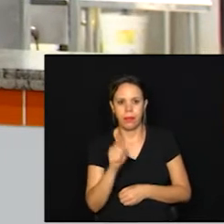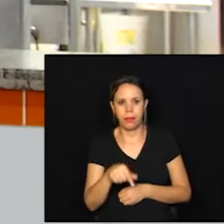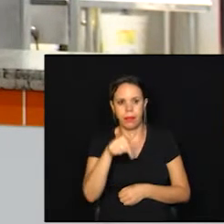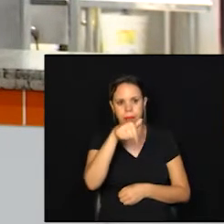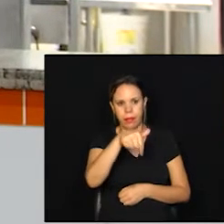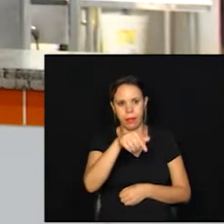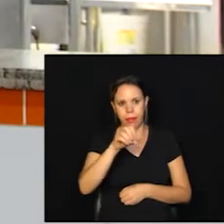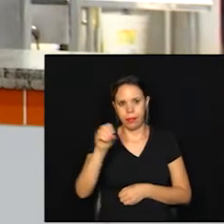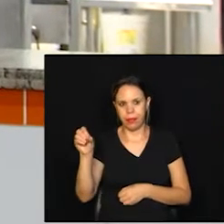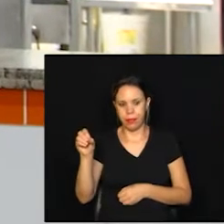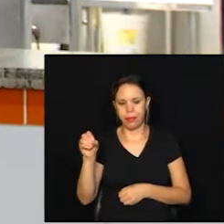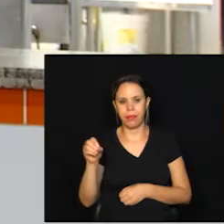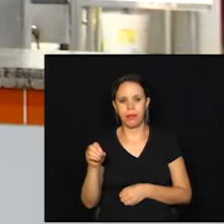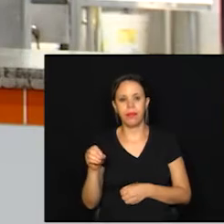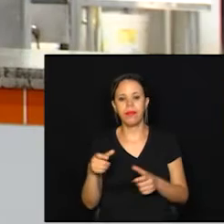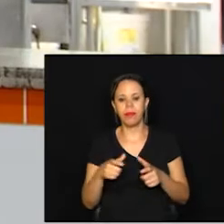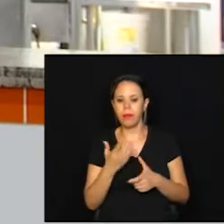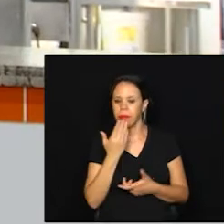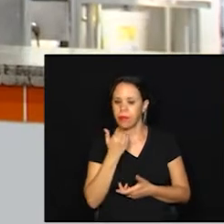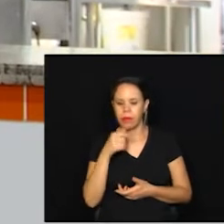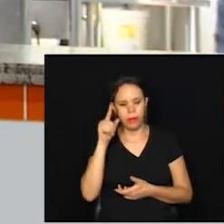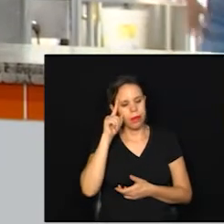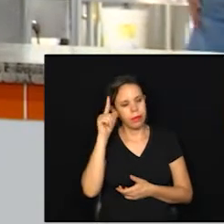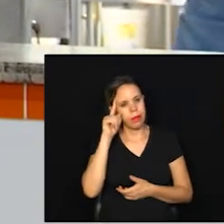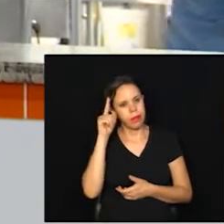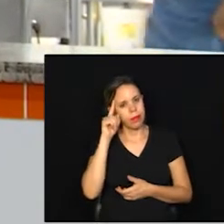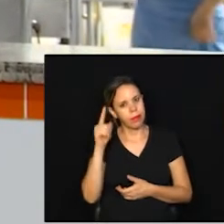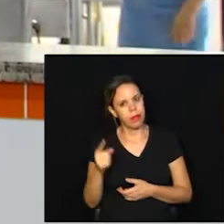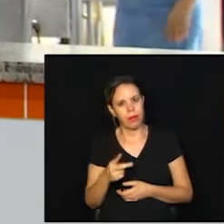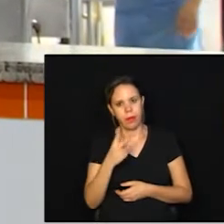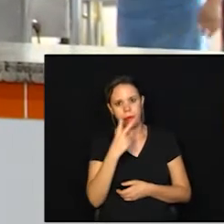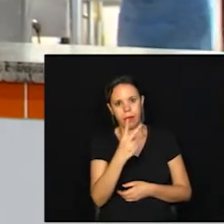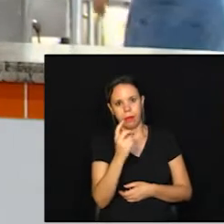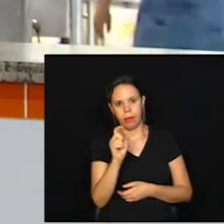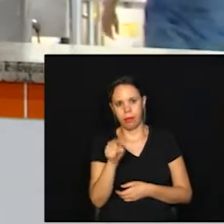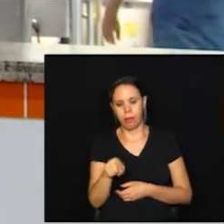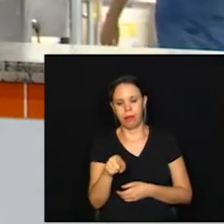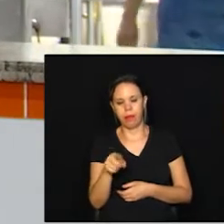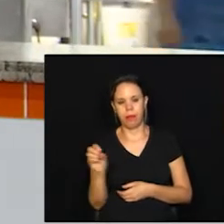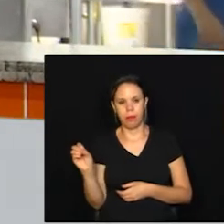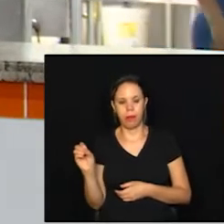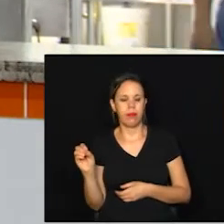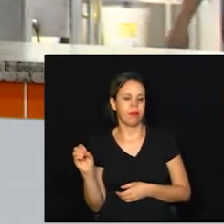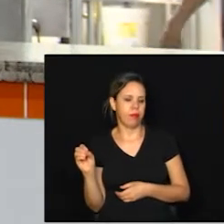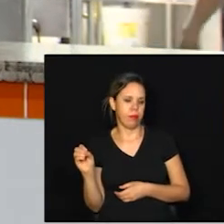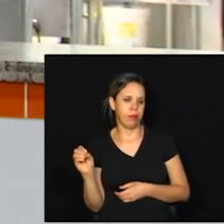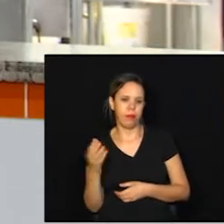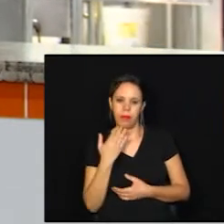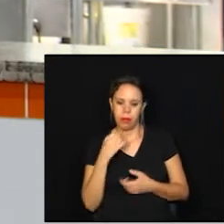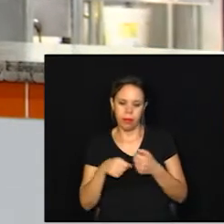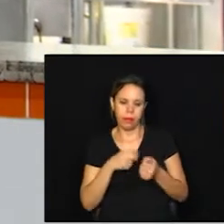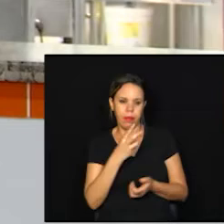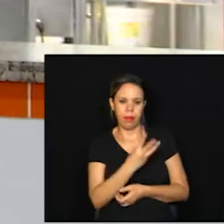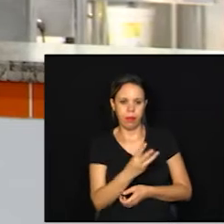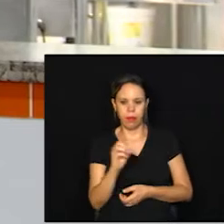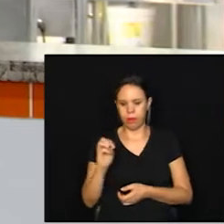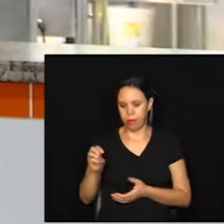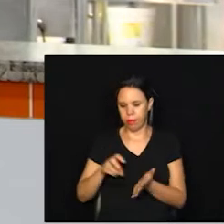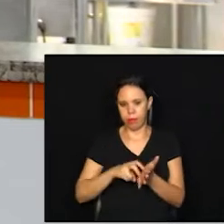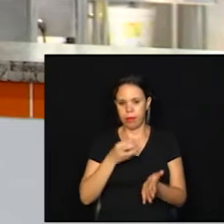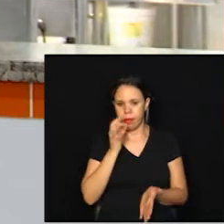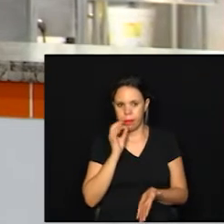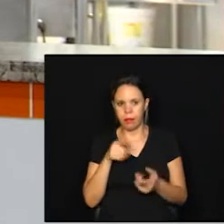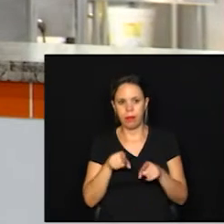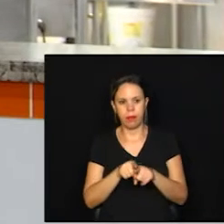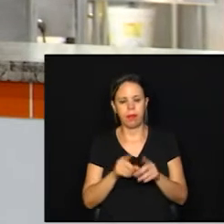2.700 refeições por dia, né? São 2.100 almoços, tem 300 cafés da manhã e 300 jantares